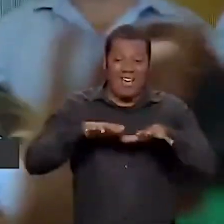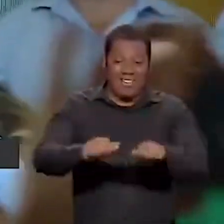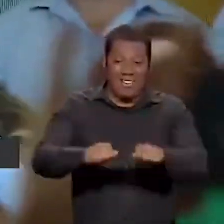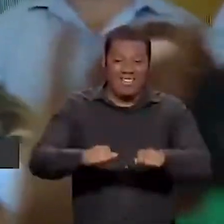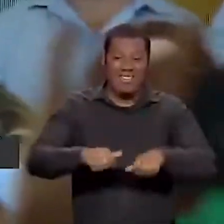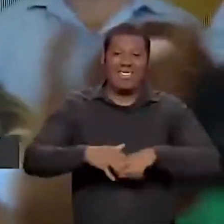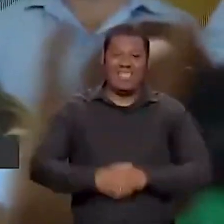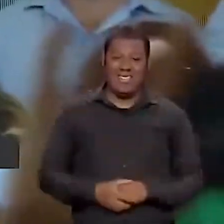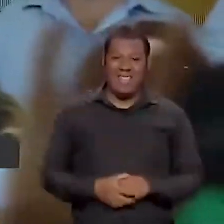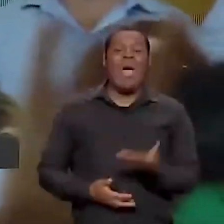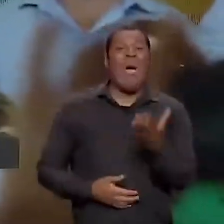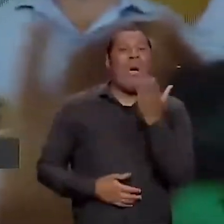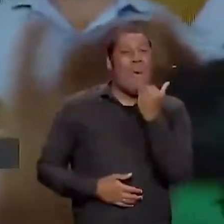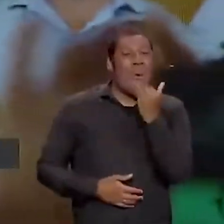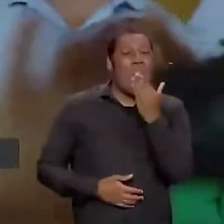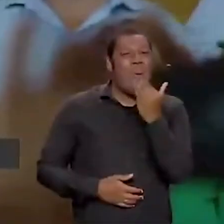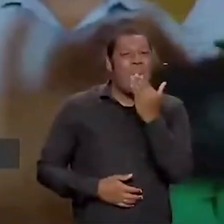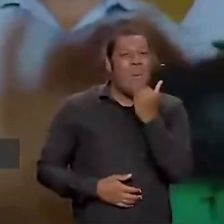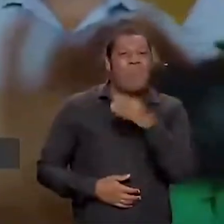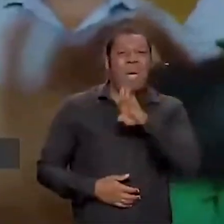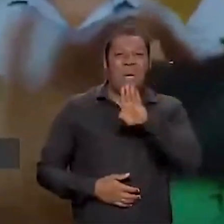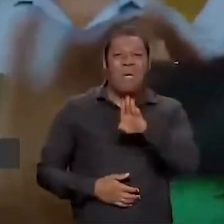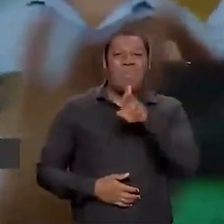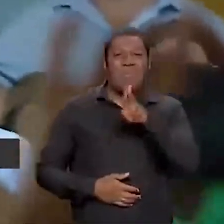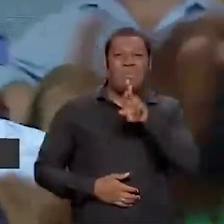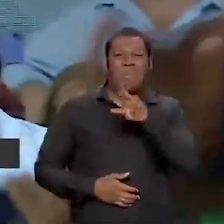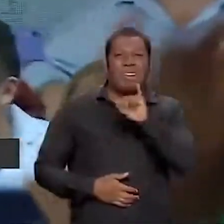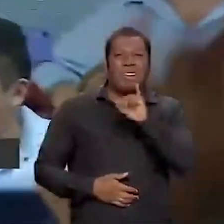Vão ter que comer buriti.